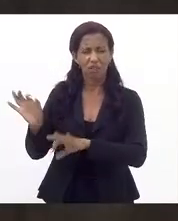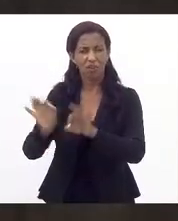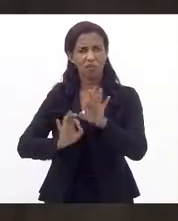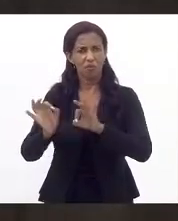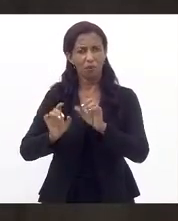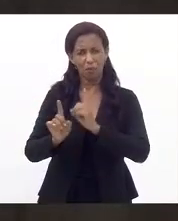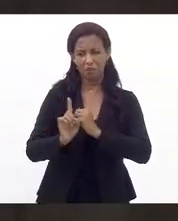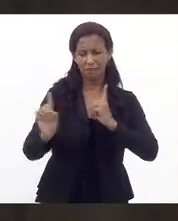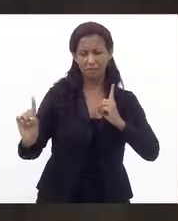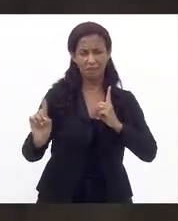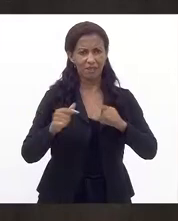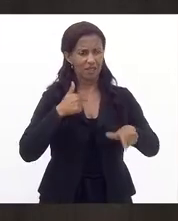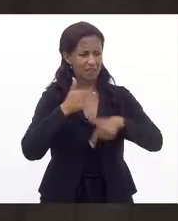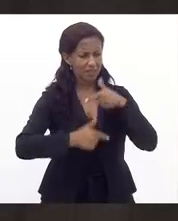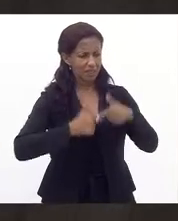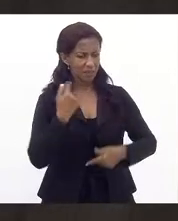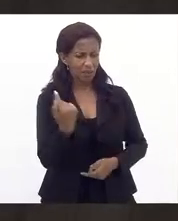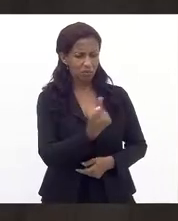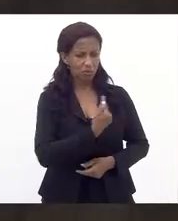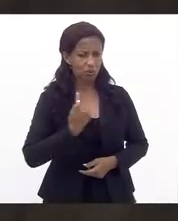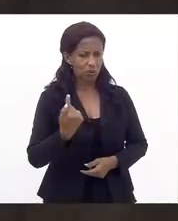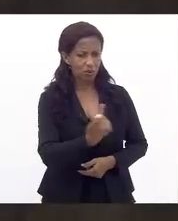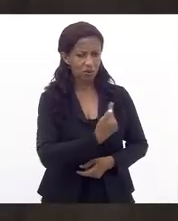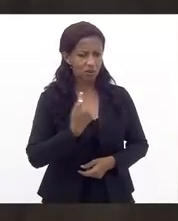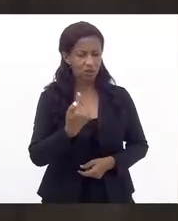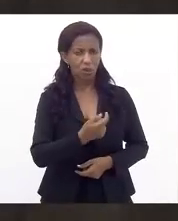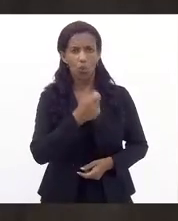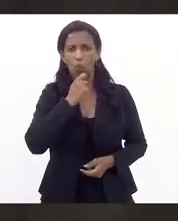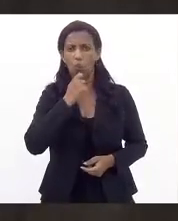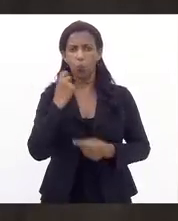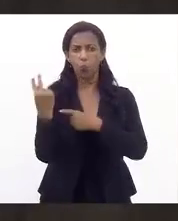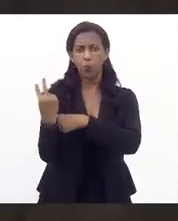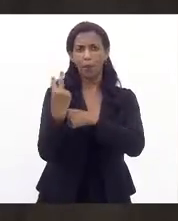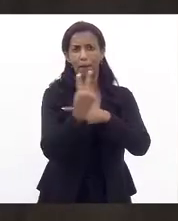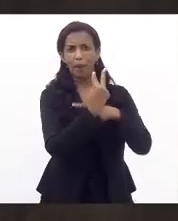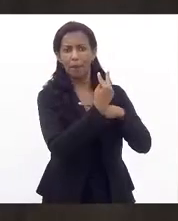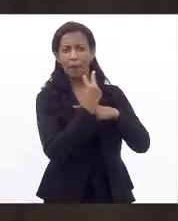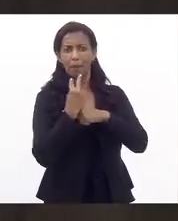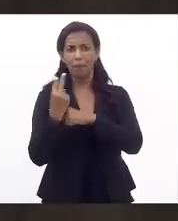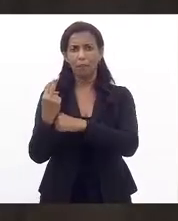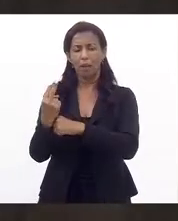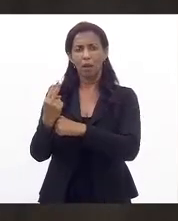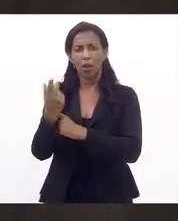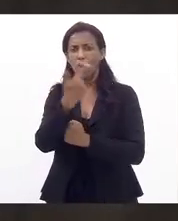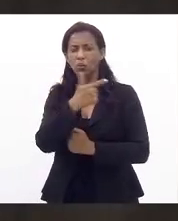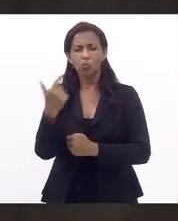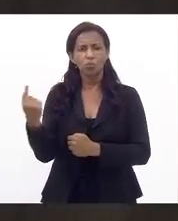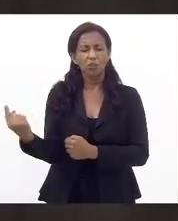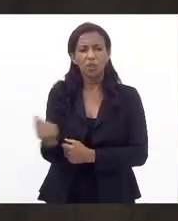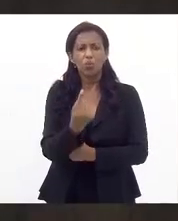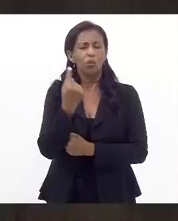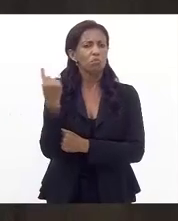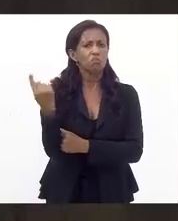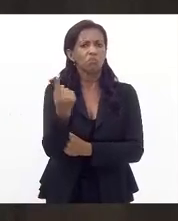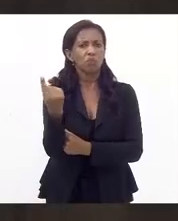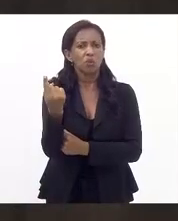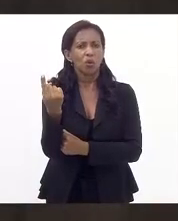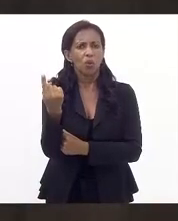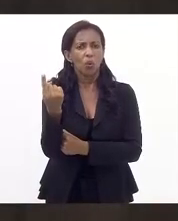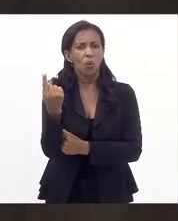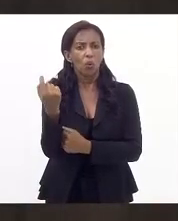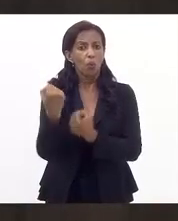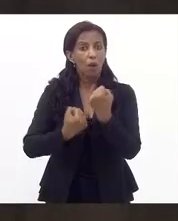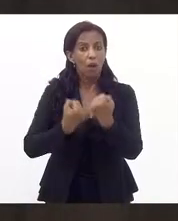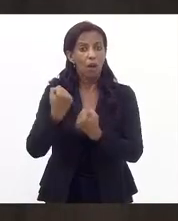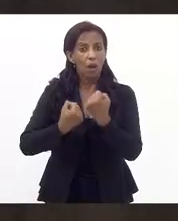isolada trabalhamos sozinhos sem sequer uma viatura